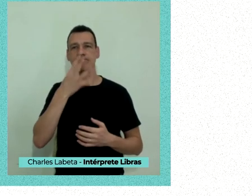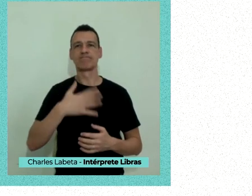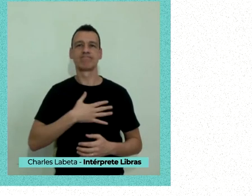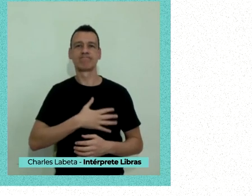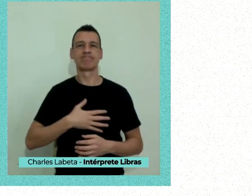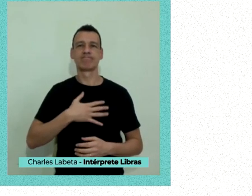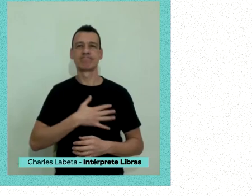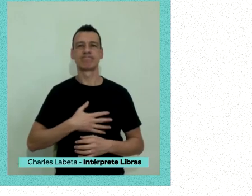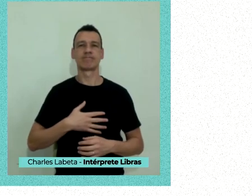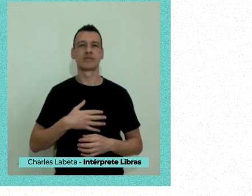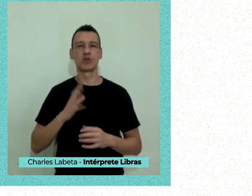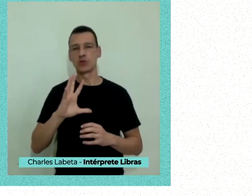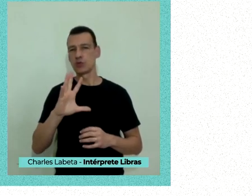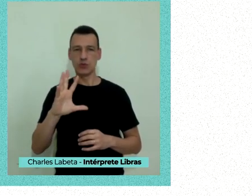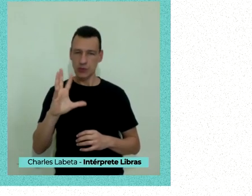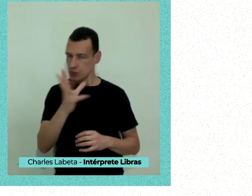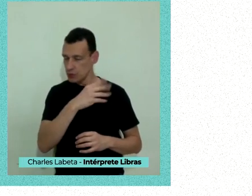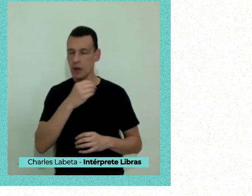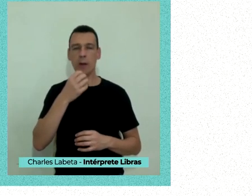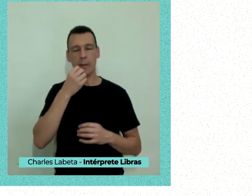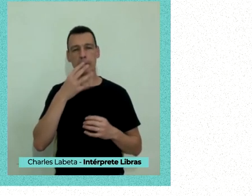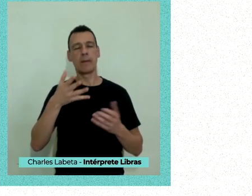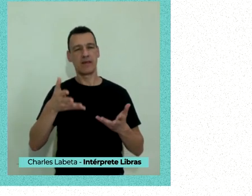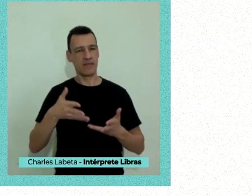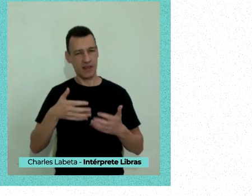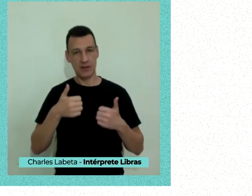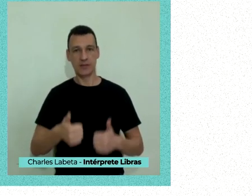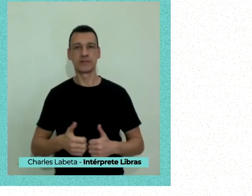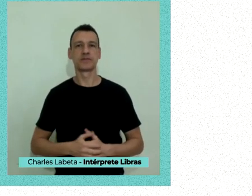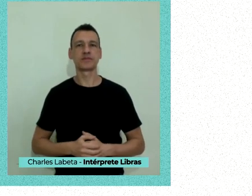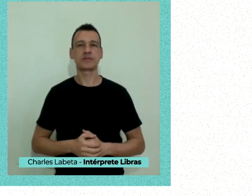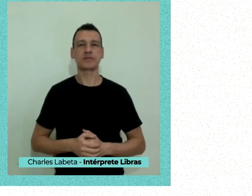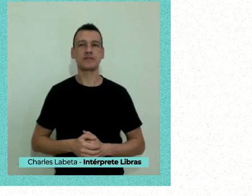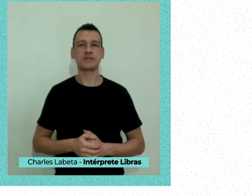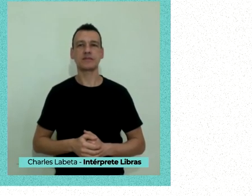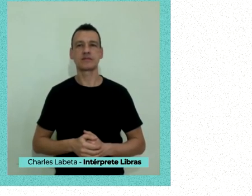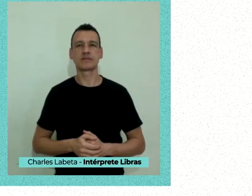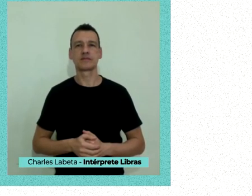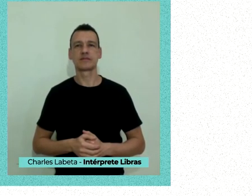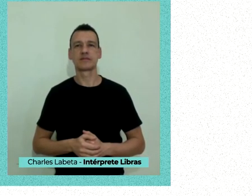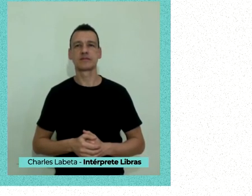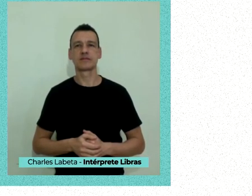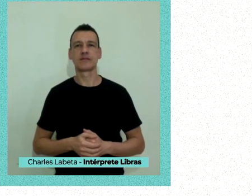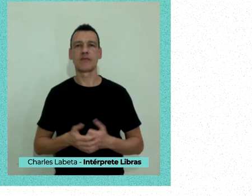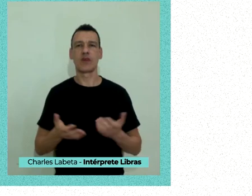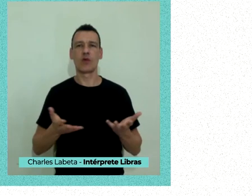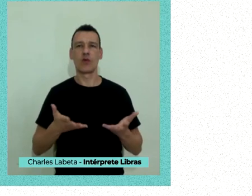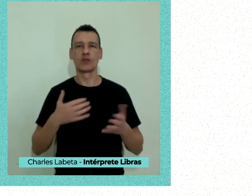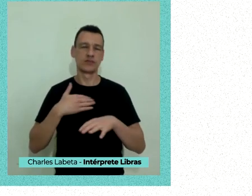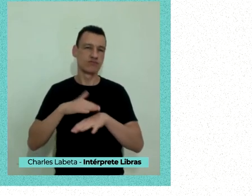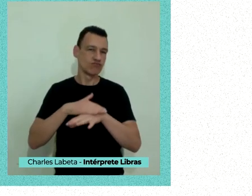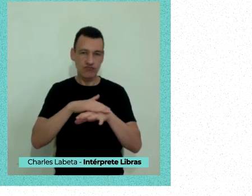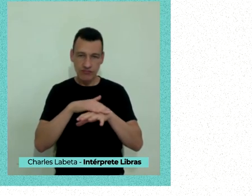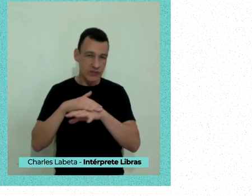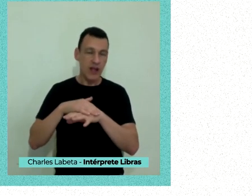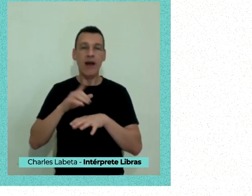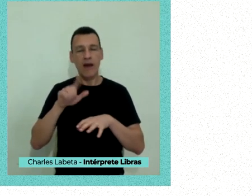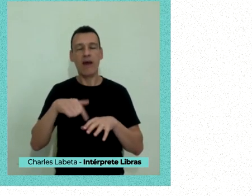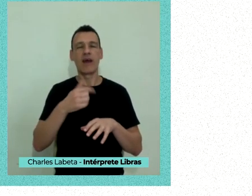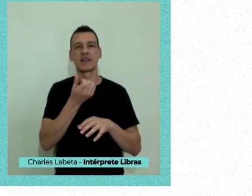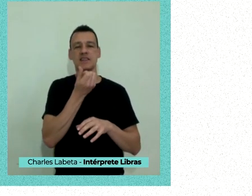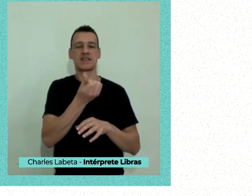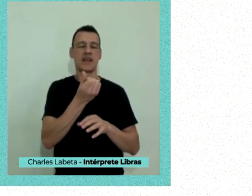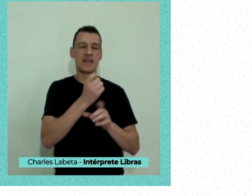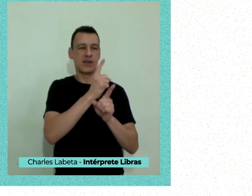todos e todes muito bem-vindos. A conversa de hoje faz parte de uma série de seis encontros